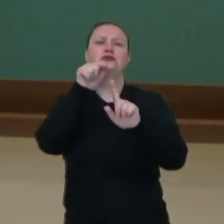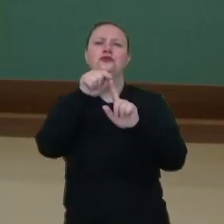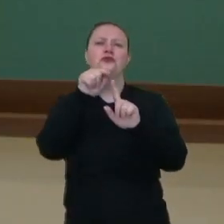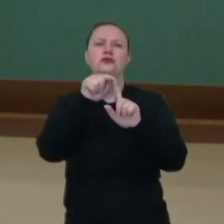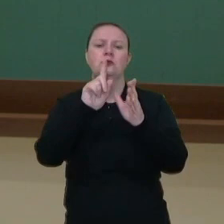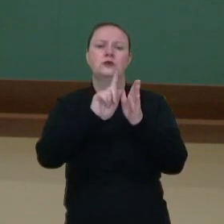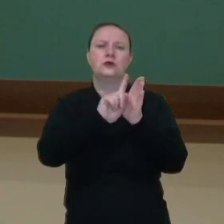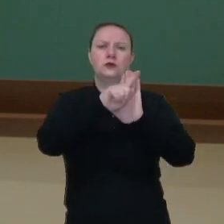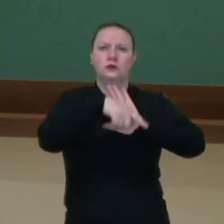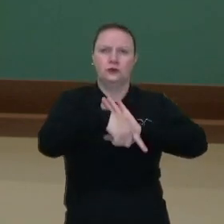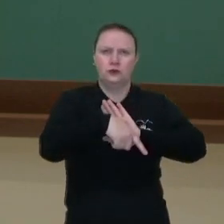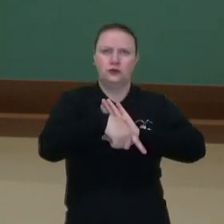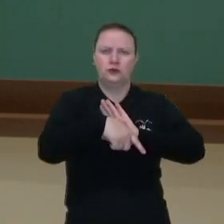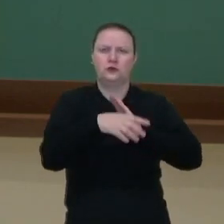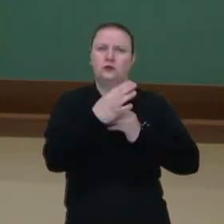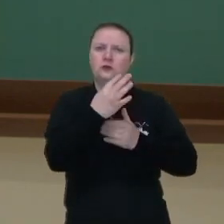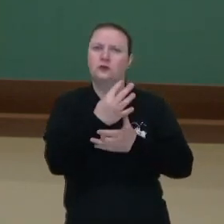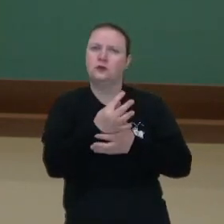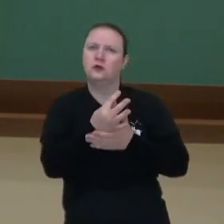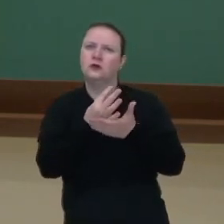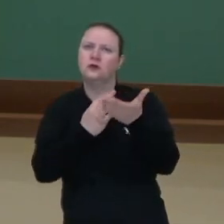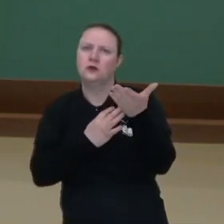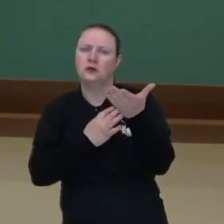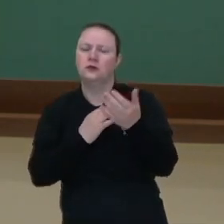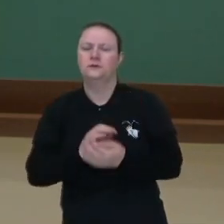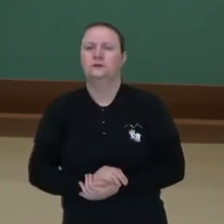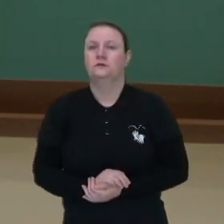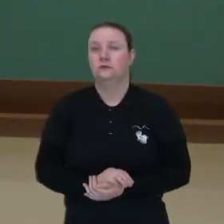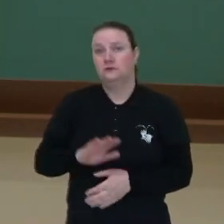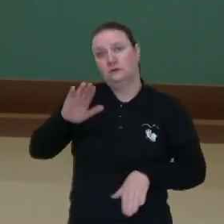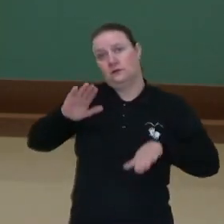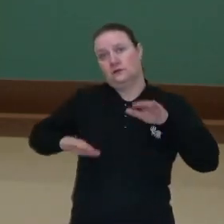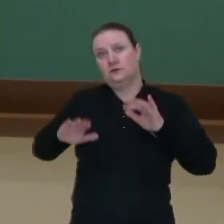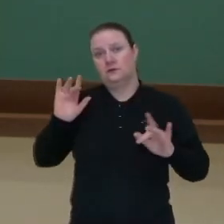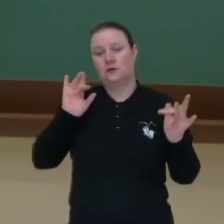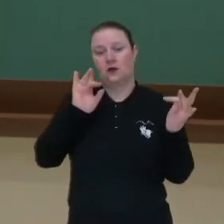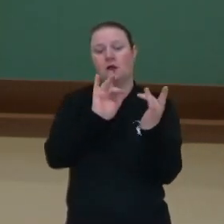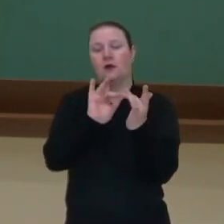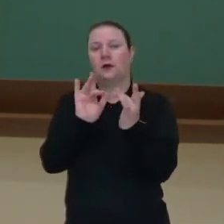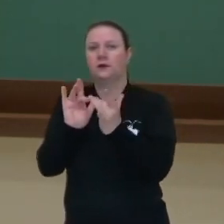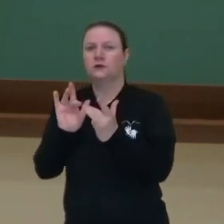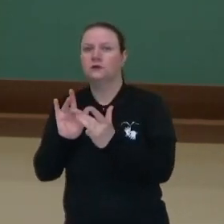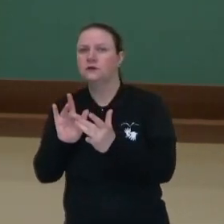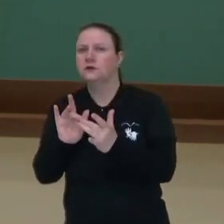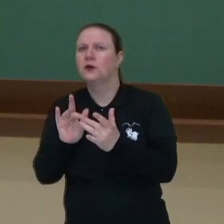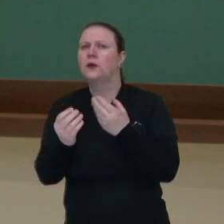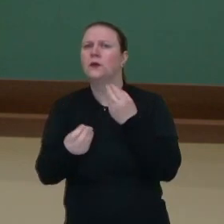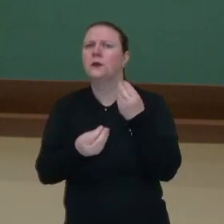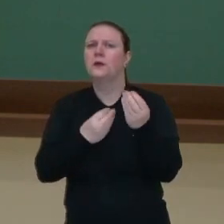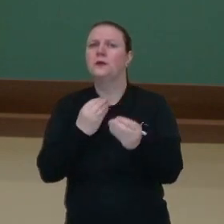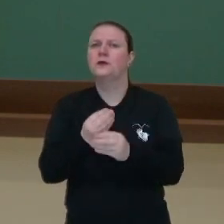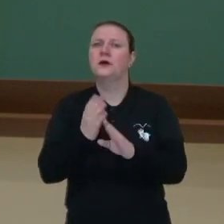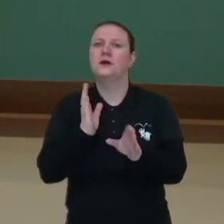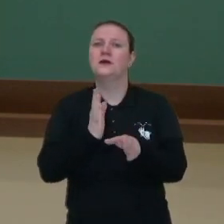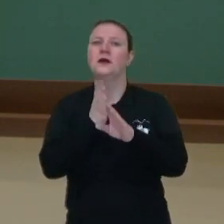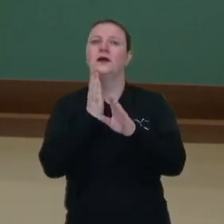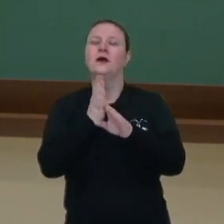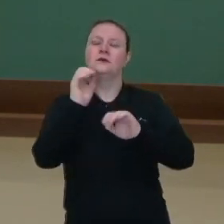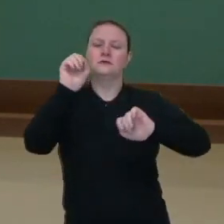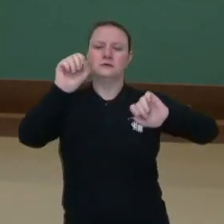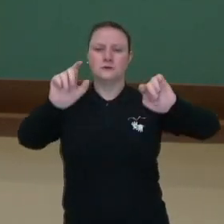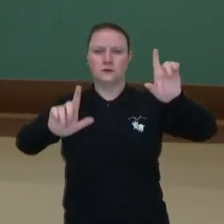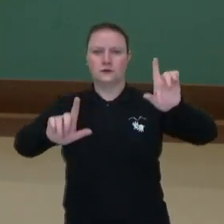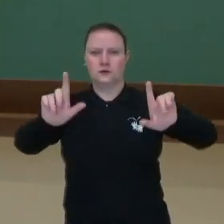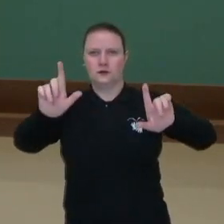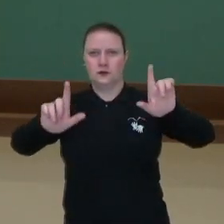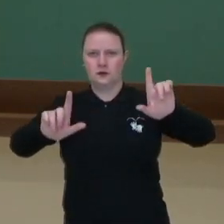notícia? Às vezes nós temos contato com esse gênero, na maioria das vezes, por meio da TV, não é